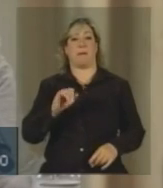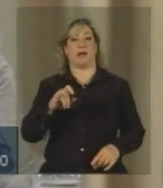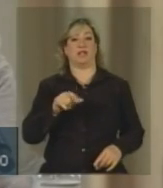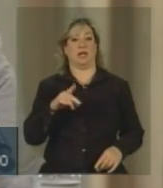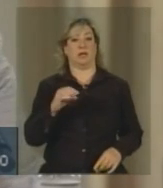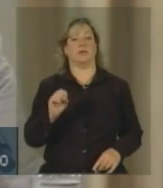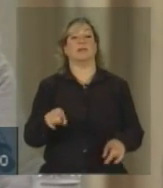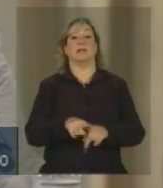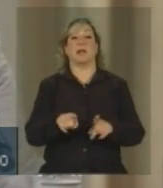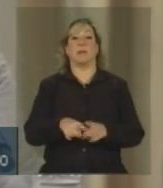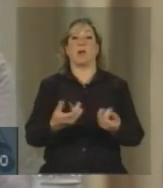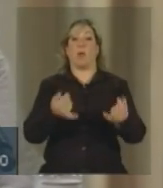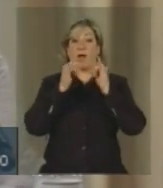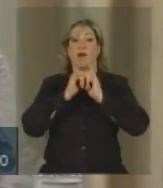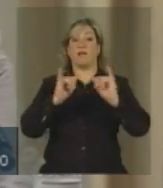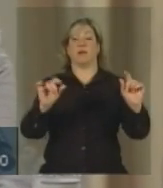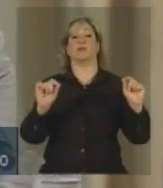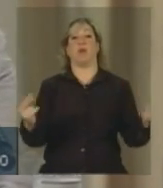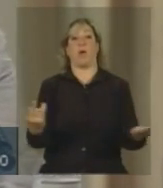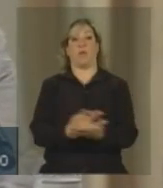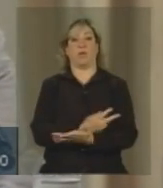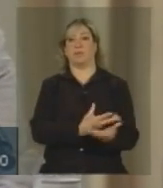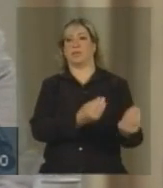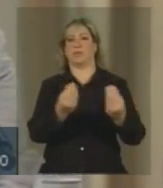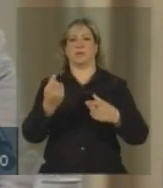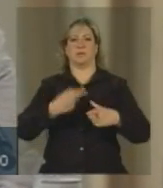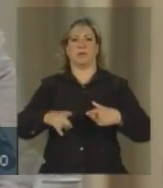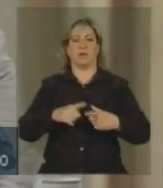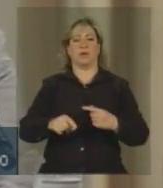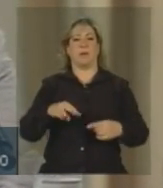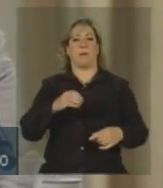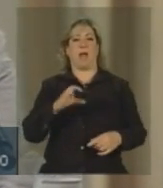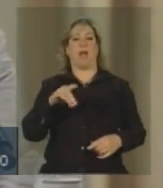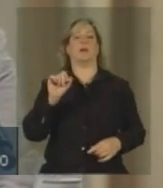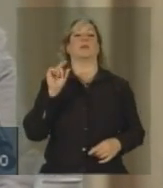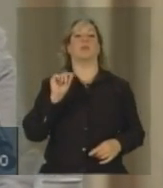que causou várias reações pelo mercado